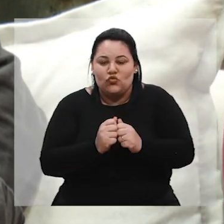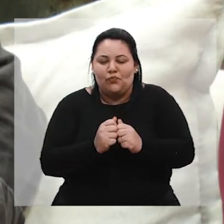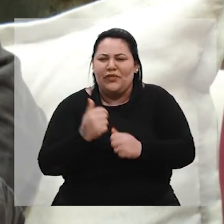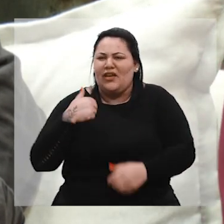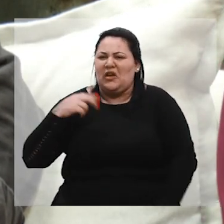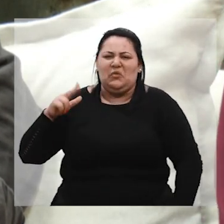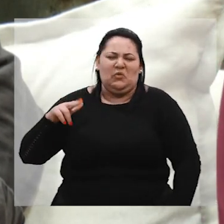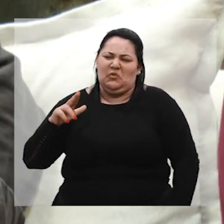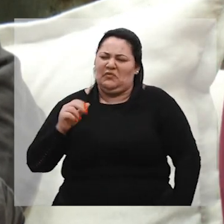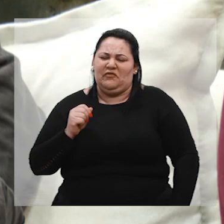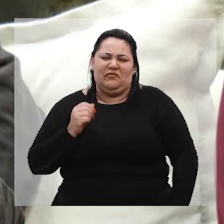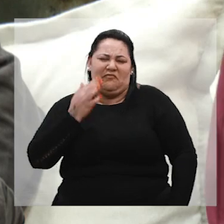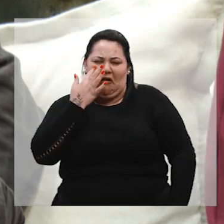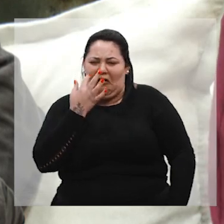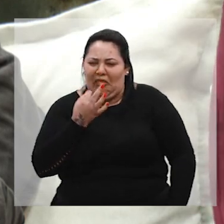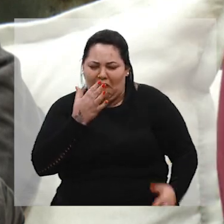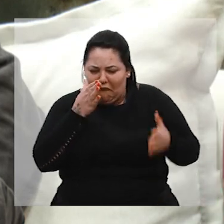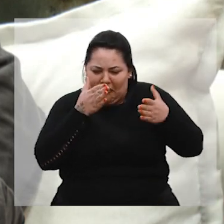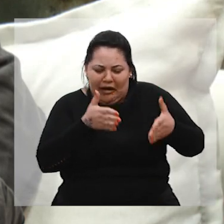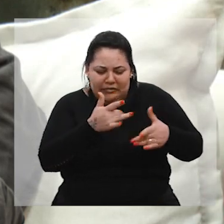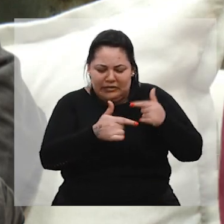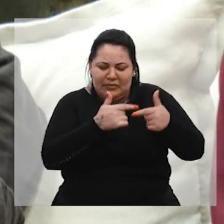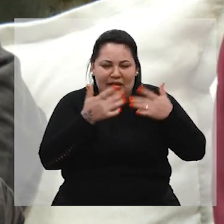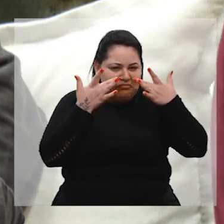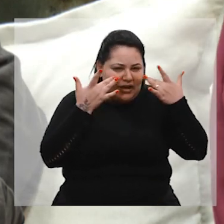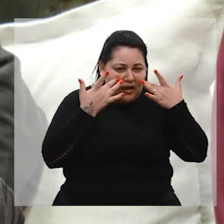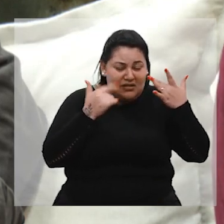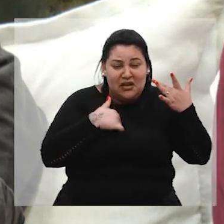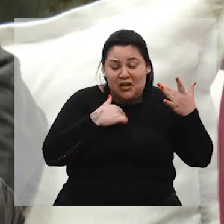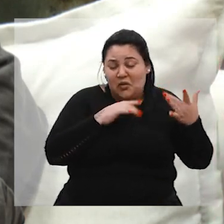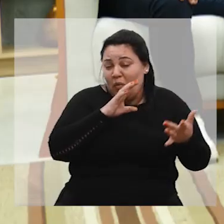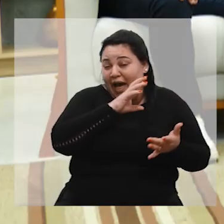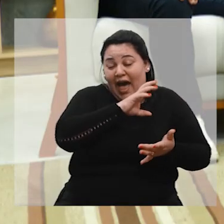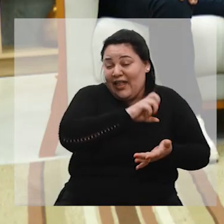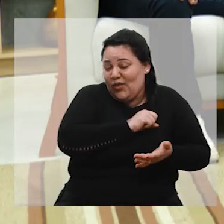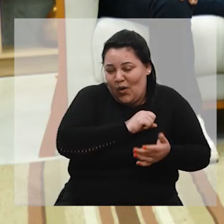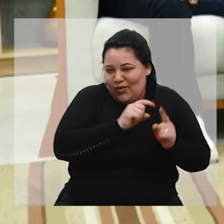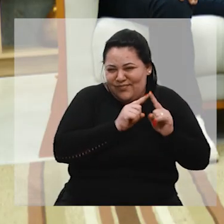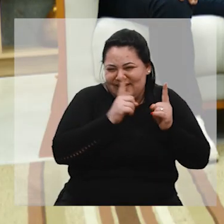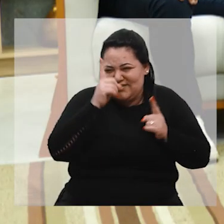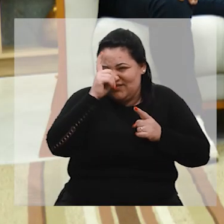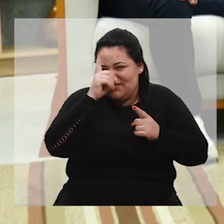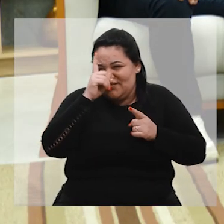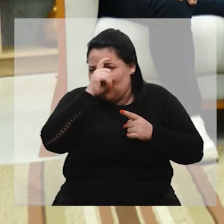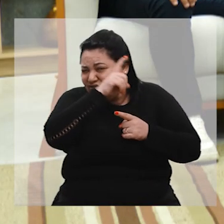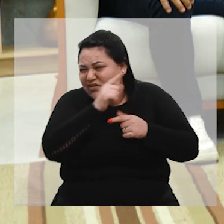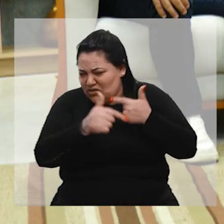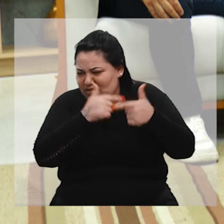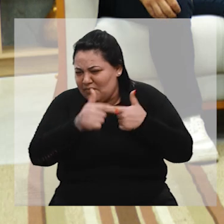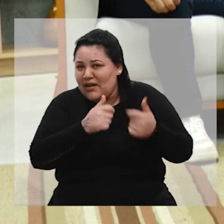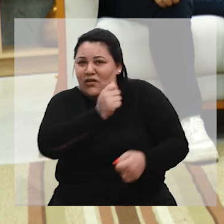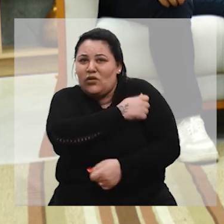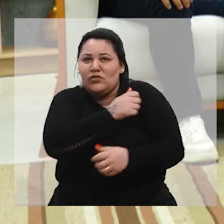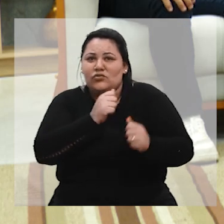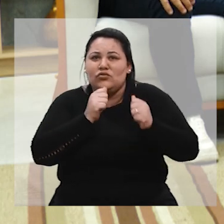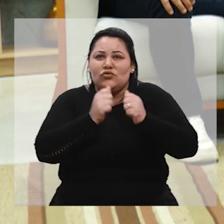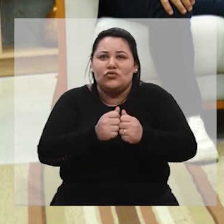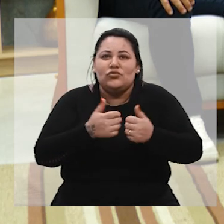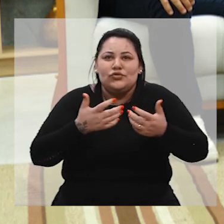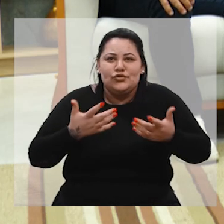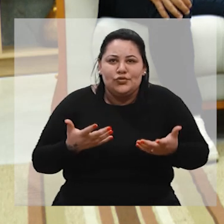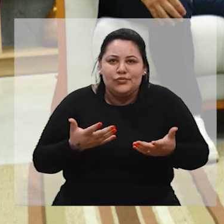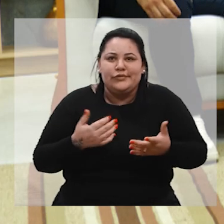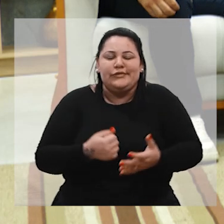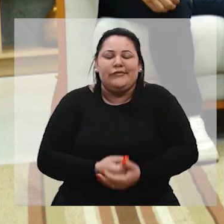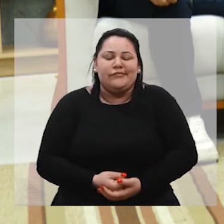meio que cobrado isso, que a gente tinha que trabalhar. E eu nunca fui muito ligada em trabalhar com teatro, sempre adorei teatro, mas sempre achei